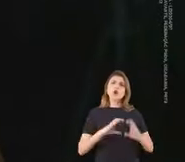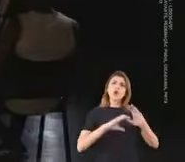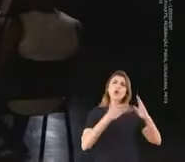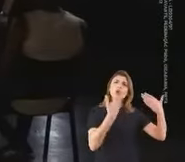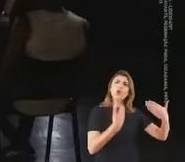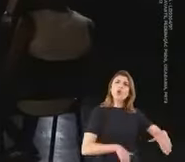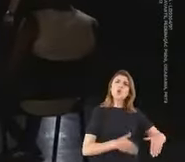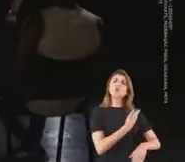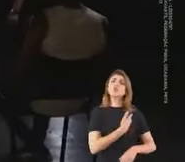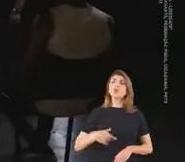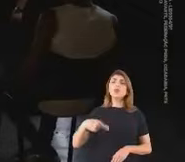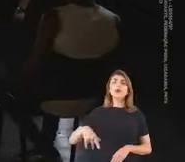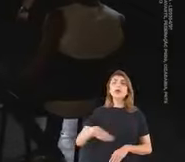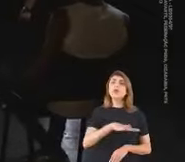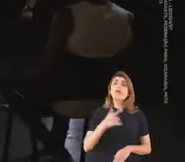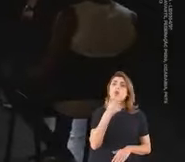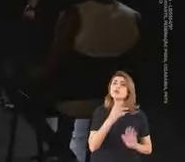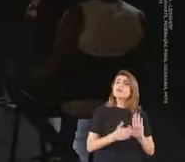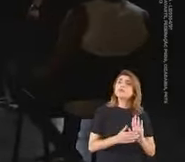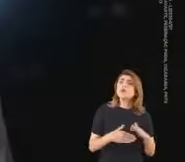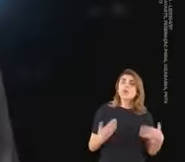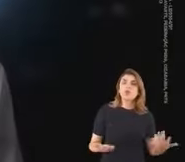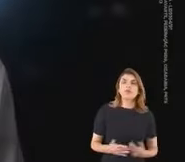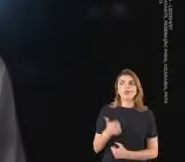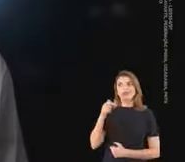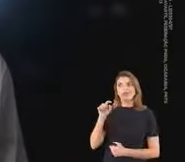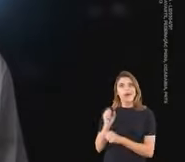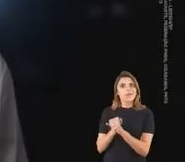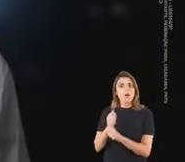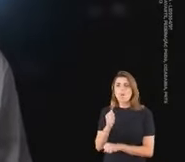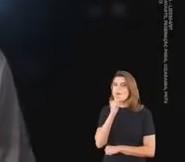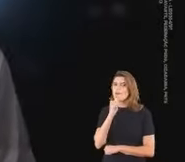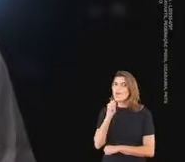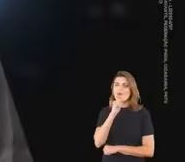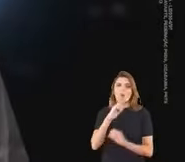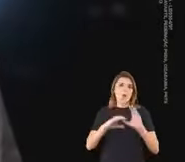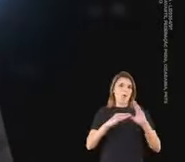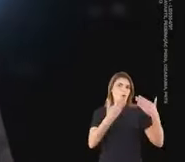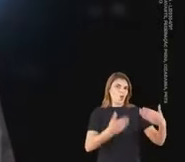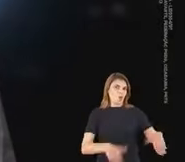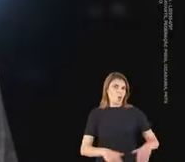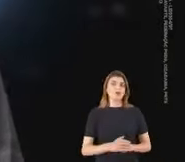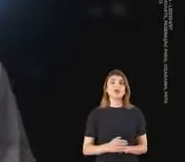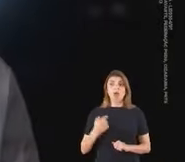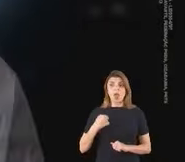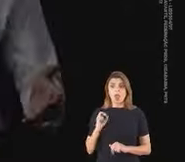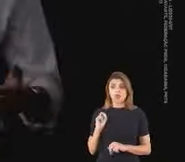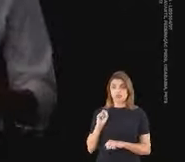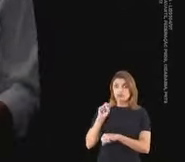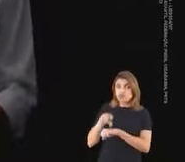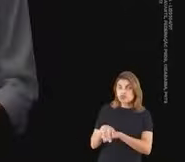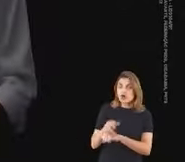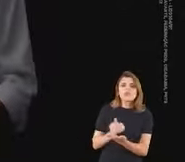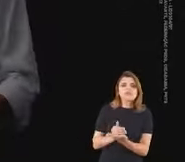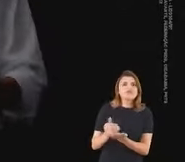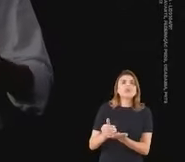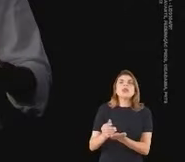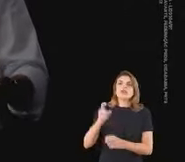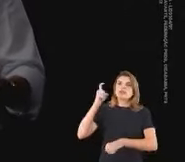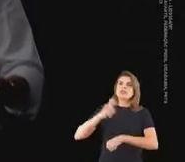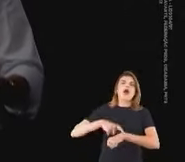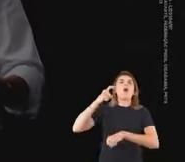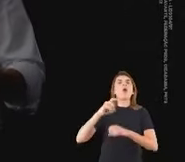para concurso público na cidade de Belford Roxo? Tem mais de 10 anos que Belford Roxo não tem concurso público. Logo no início do meu mandato, eu vou